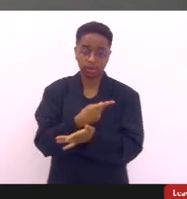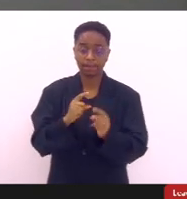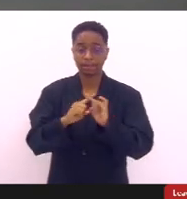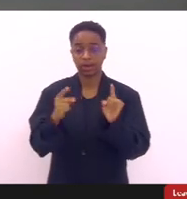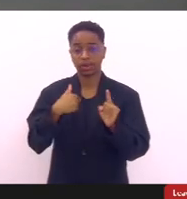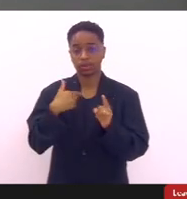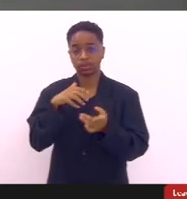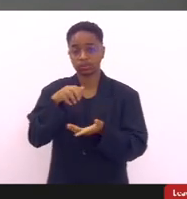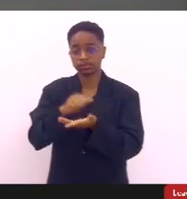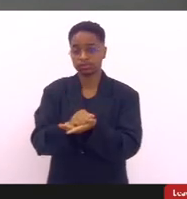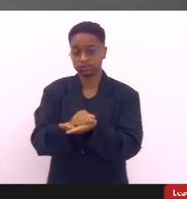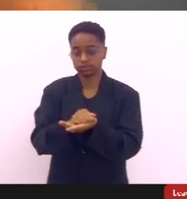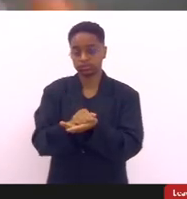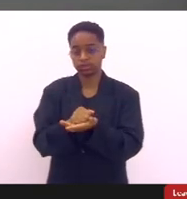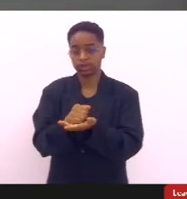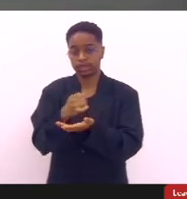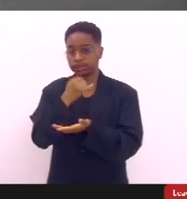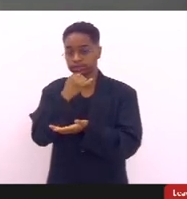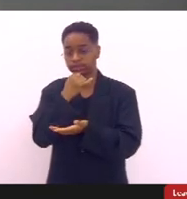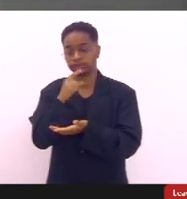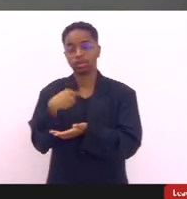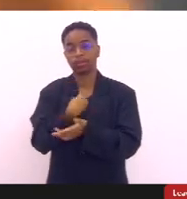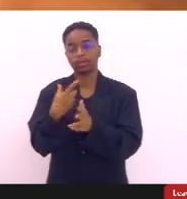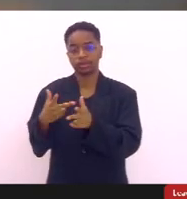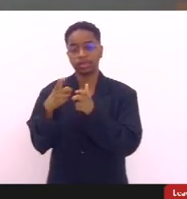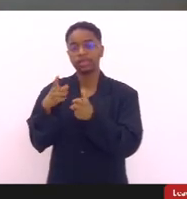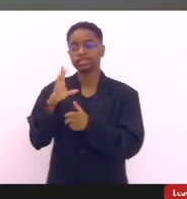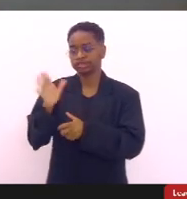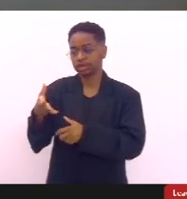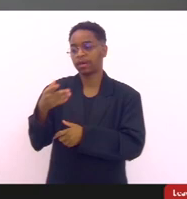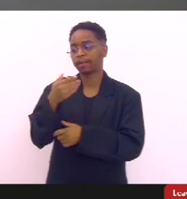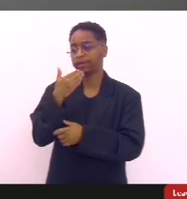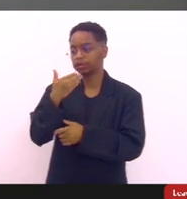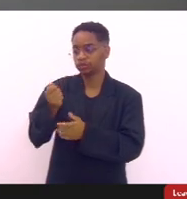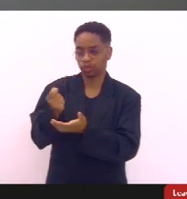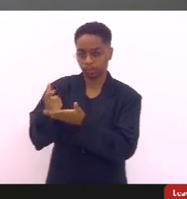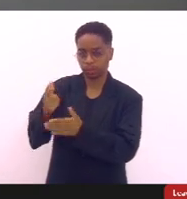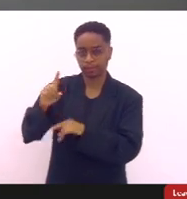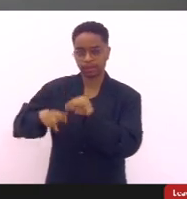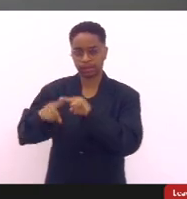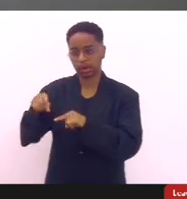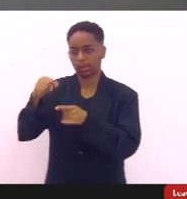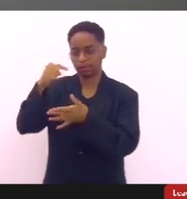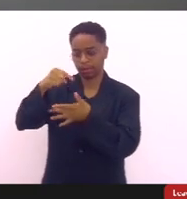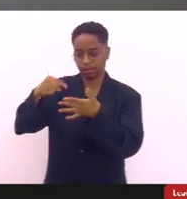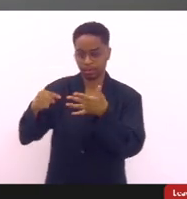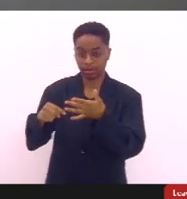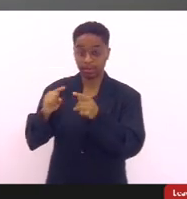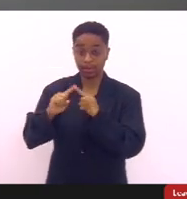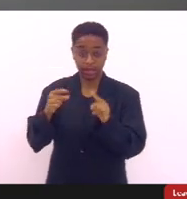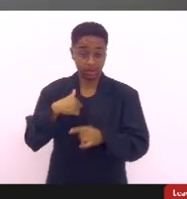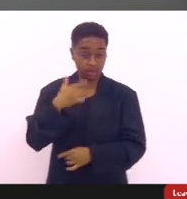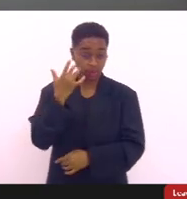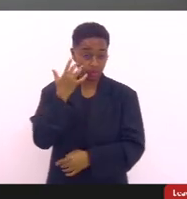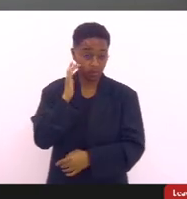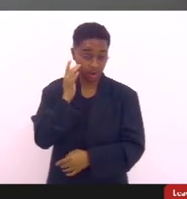aqui. A gente vê, não, já encomendamos equipamento disso, encomendamos equipamento daquilo. Eu acho